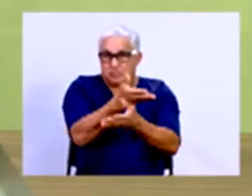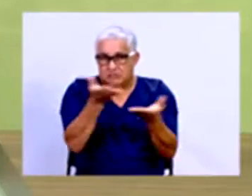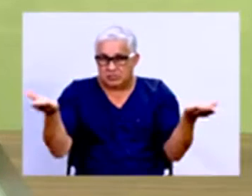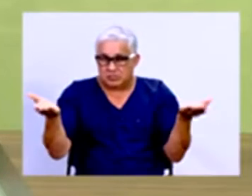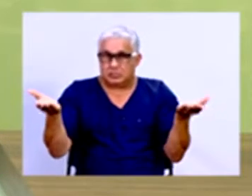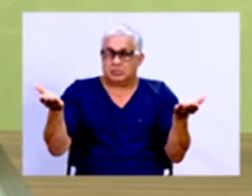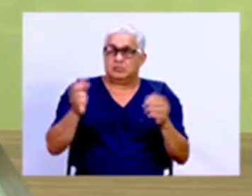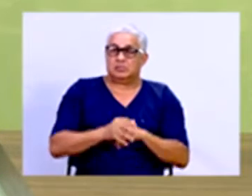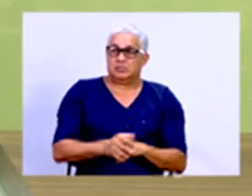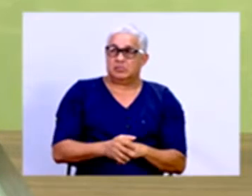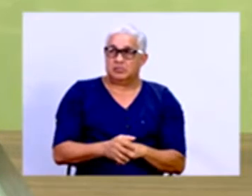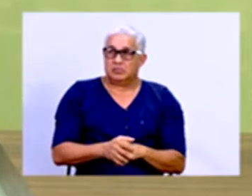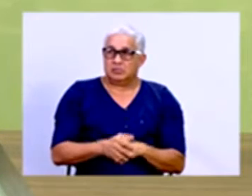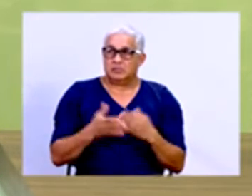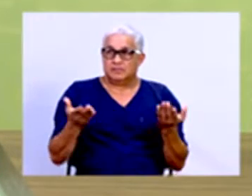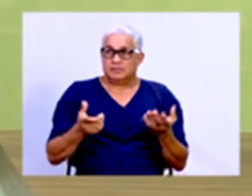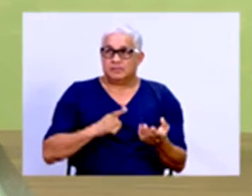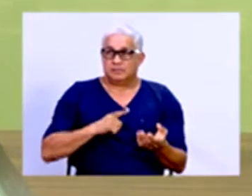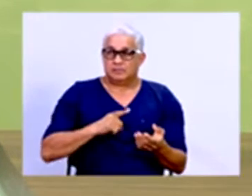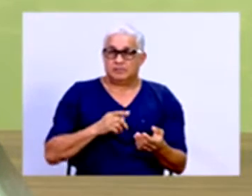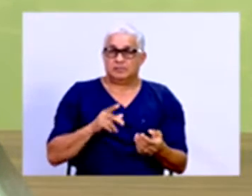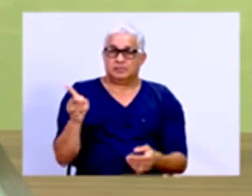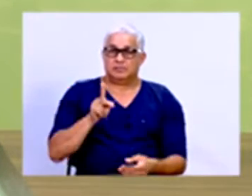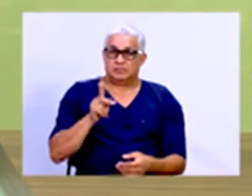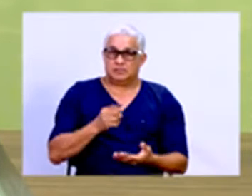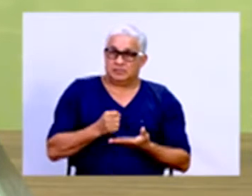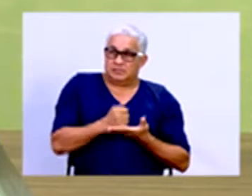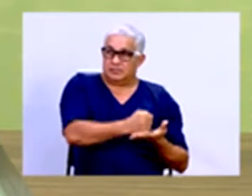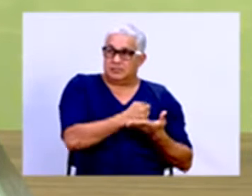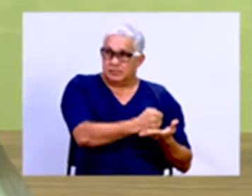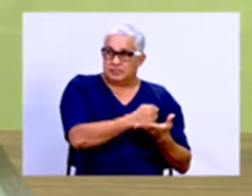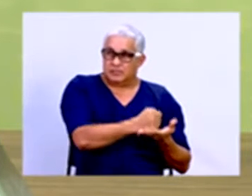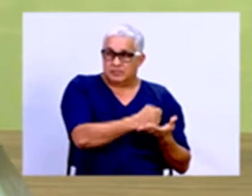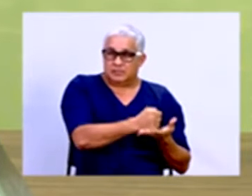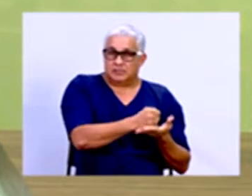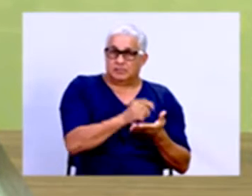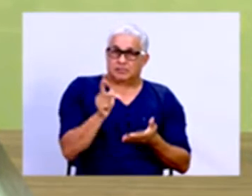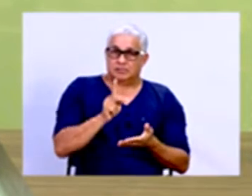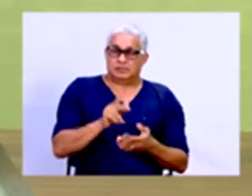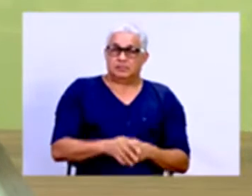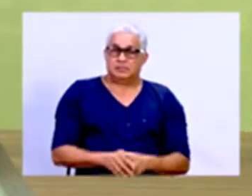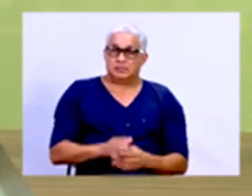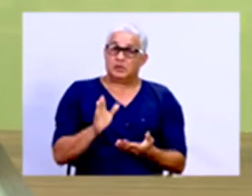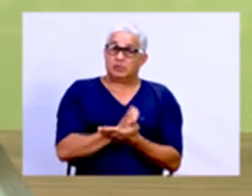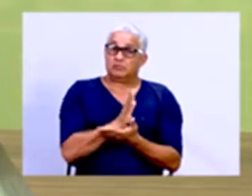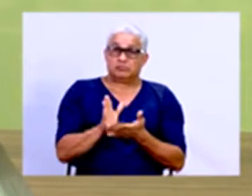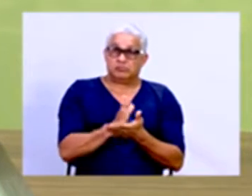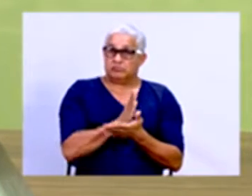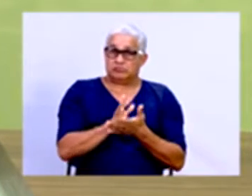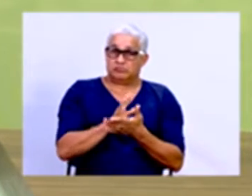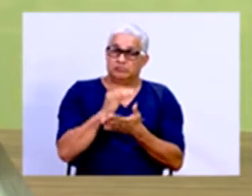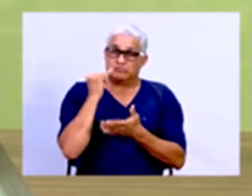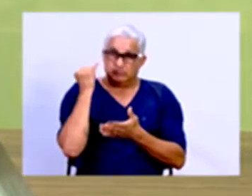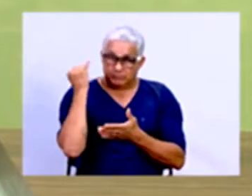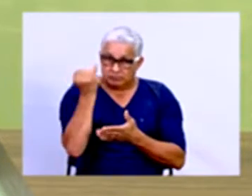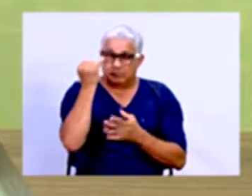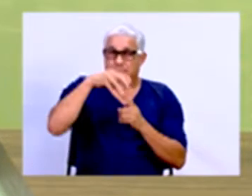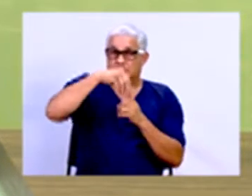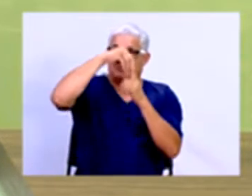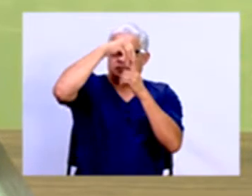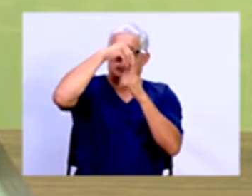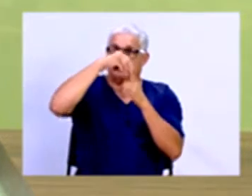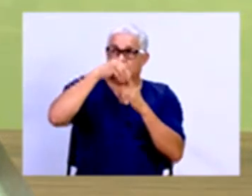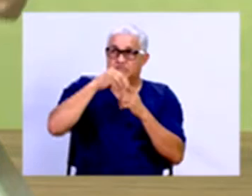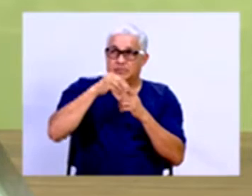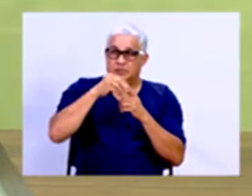polos. Hoje estarei com o professor aqui auxiliando ele para estarmos vendo alguns pontos principais, né, os tópicos principais do